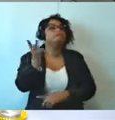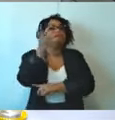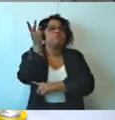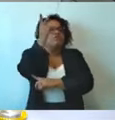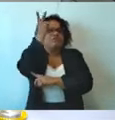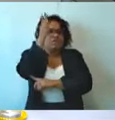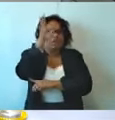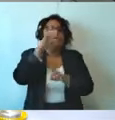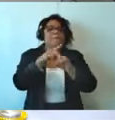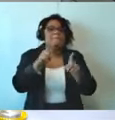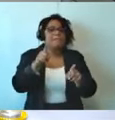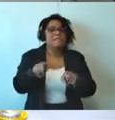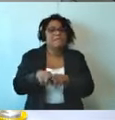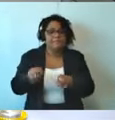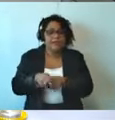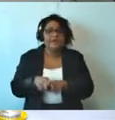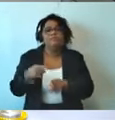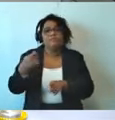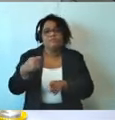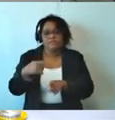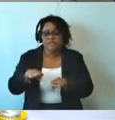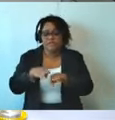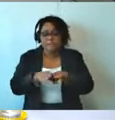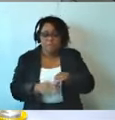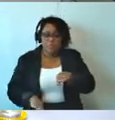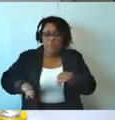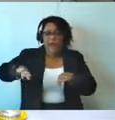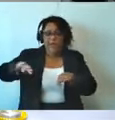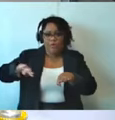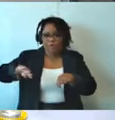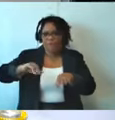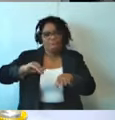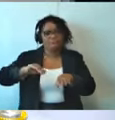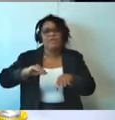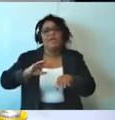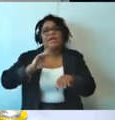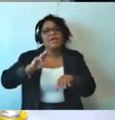também dos buracos. Às vezes não é nem falta de habilidade do